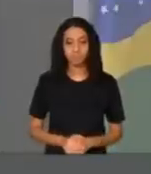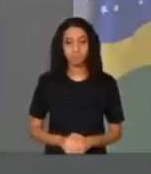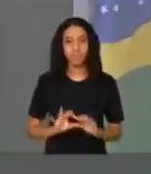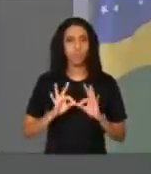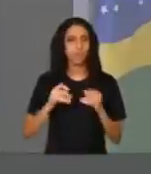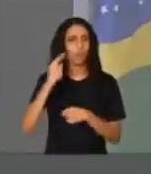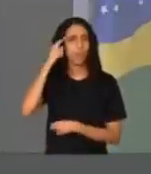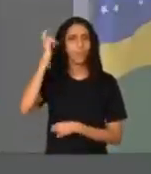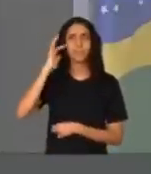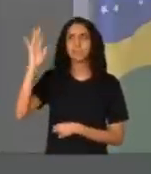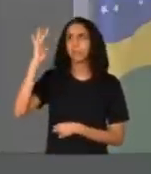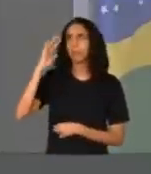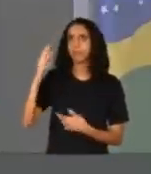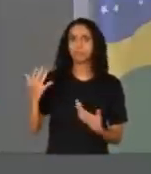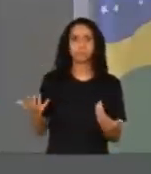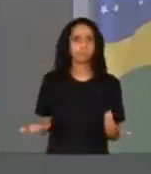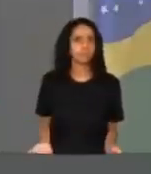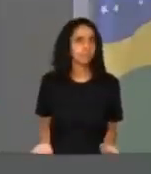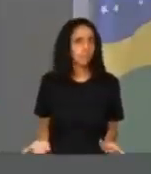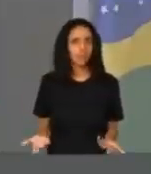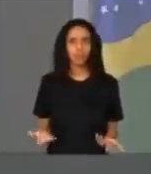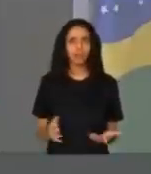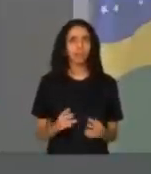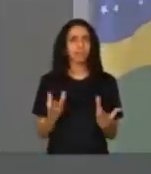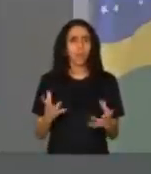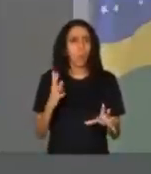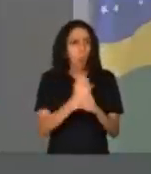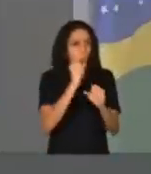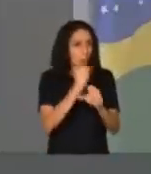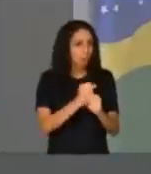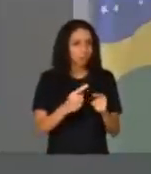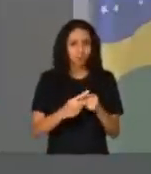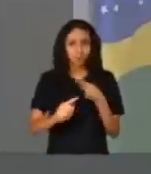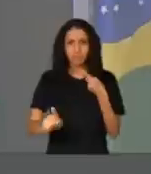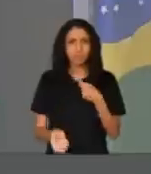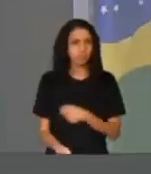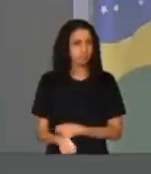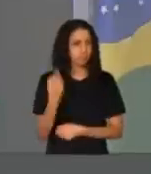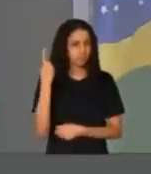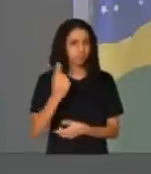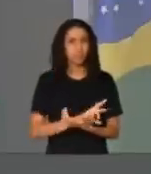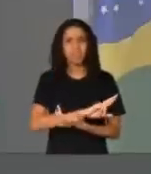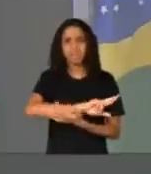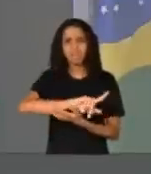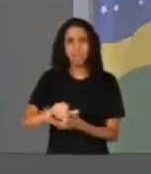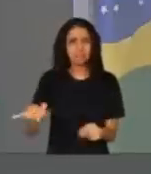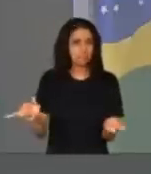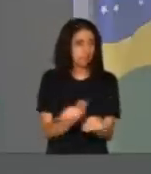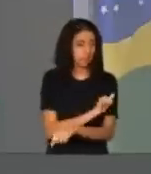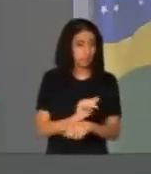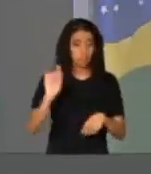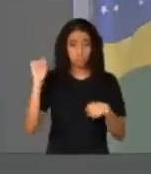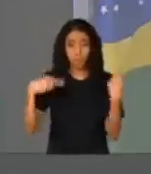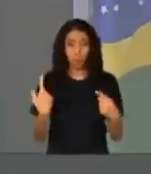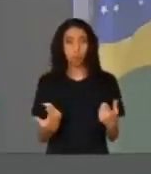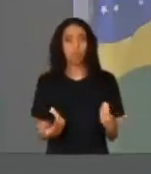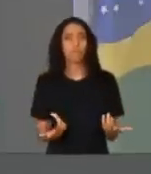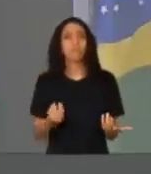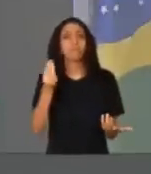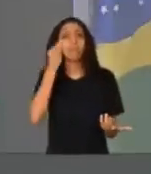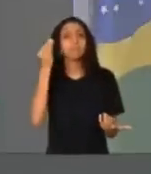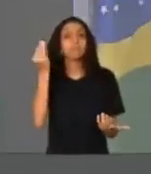pensamento mirabolante e terraplanismo contábil possível, triplos carpados contábeis possíveis para